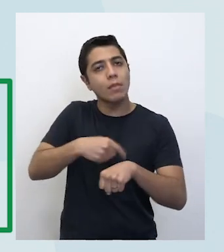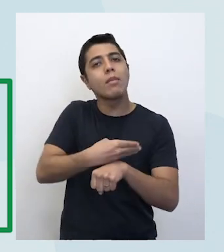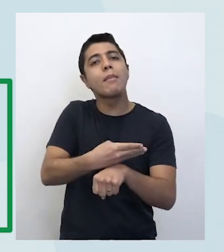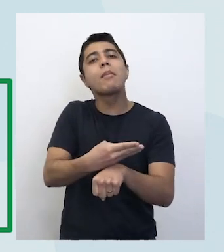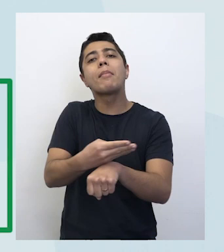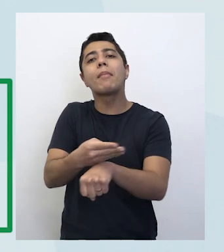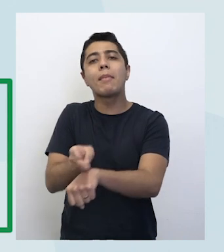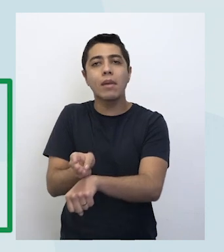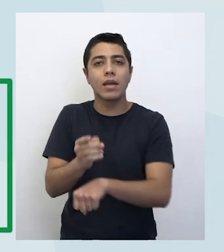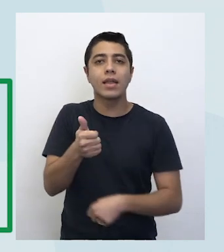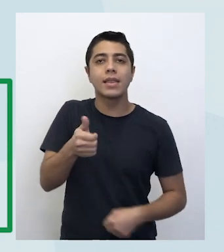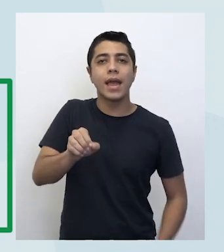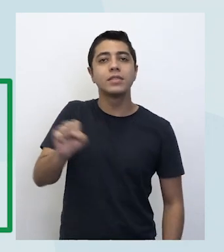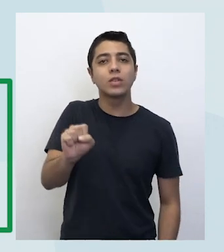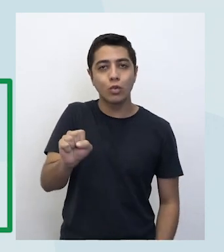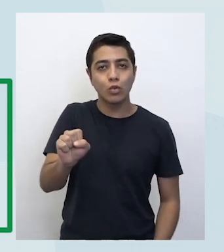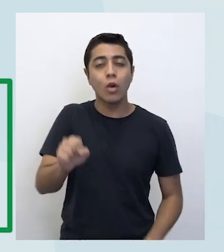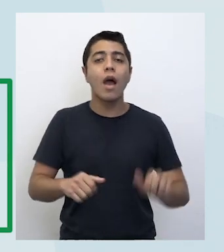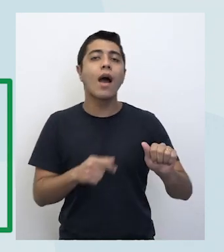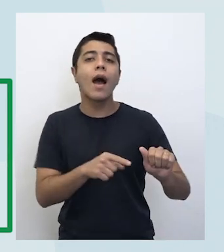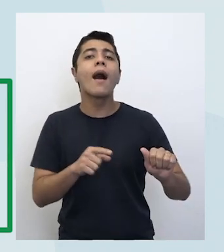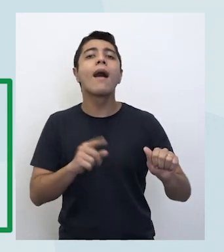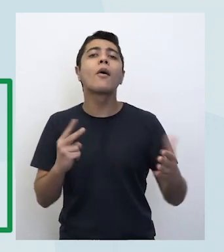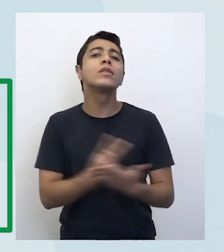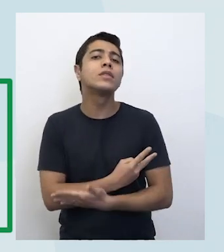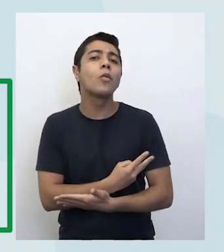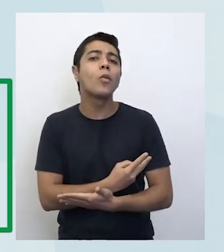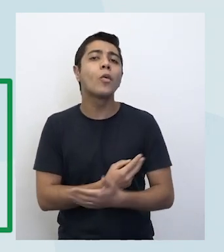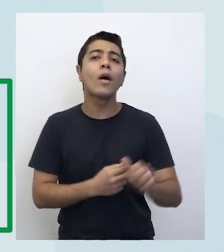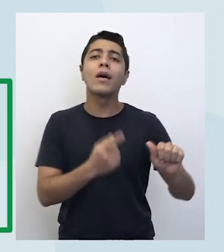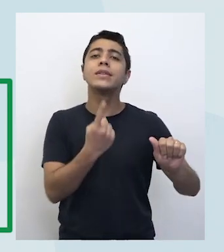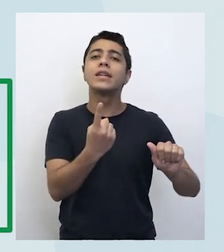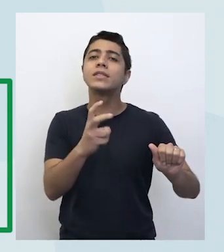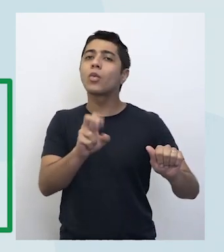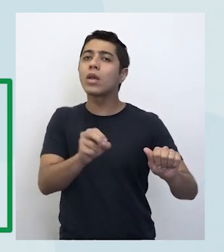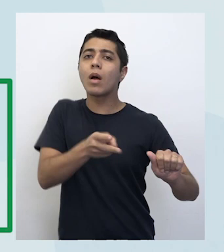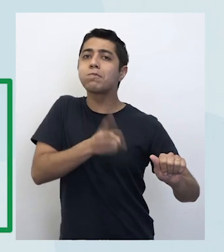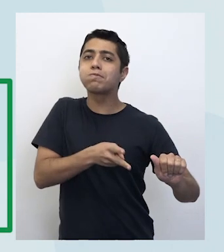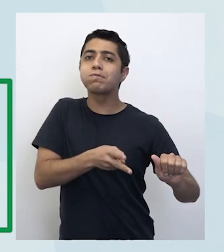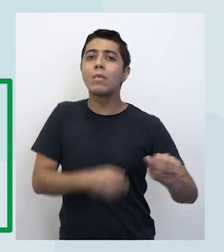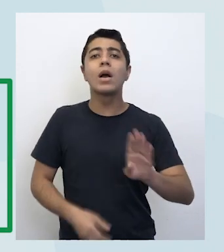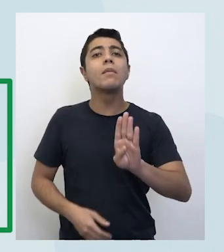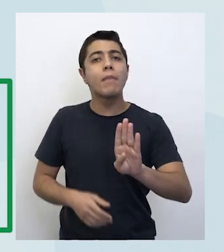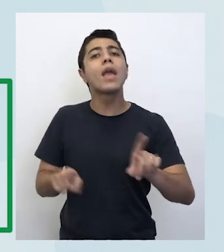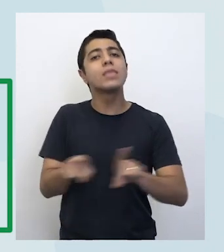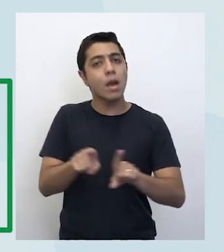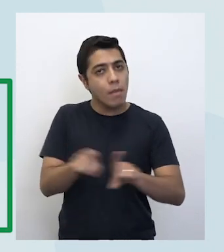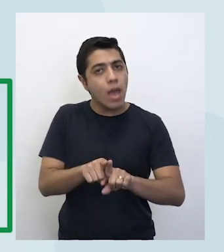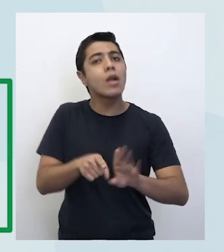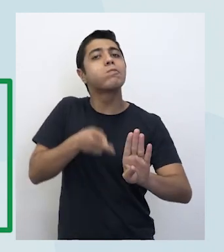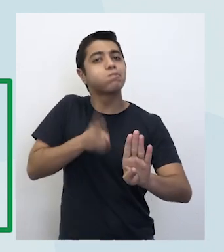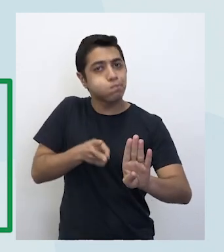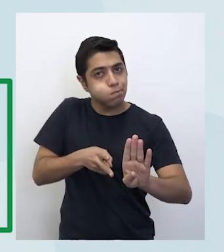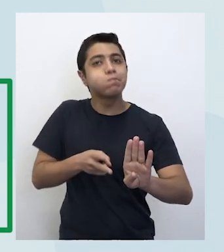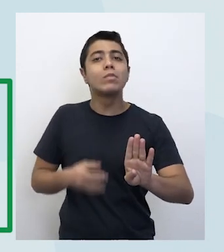aconteceu com o reagente A? Permaneceu no 150. O B também. E o C, eu não produzi mais nada, eu continuei